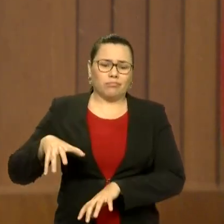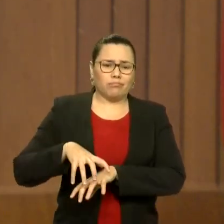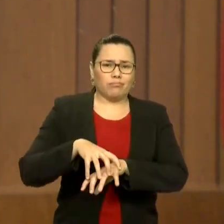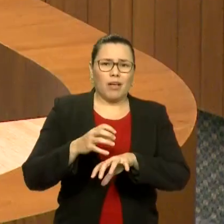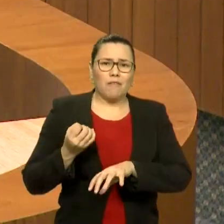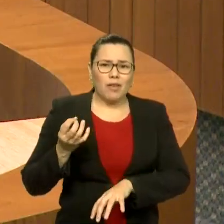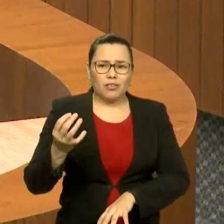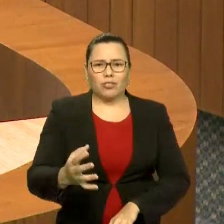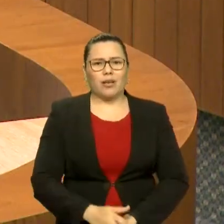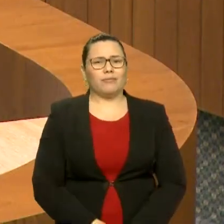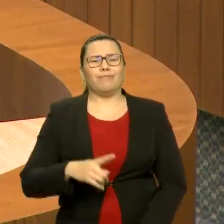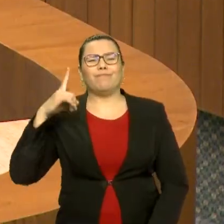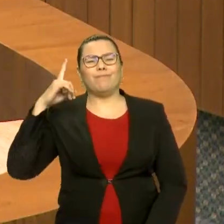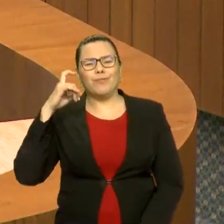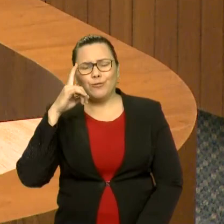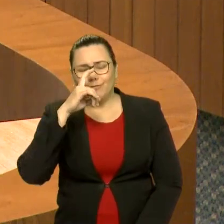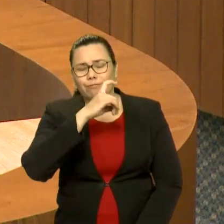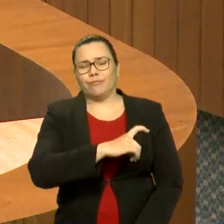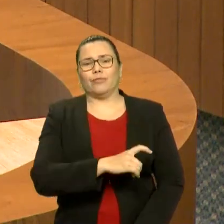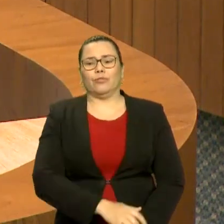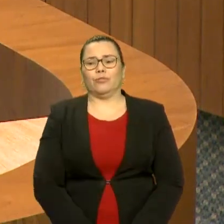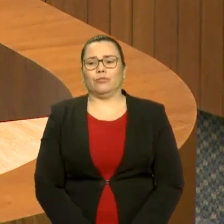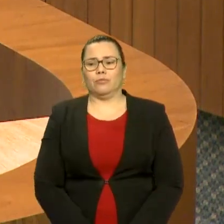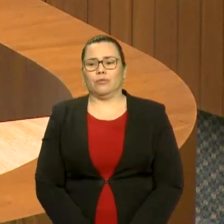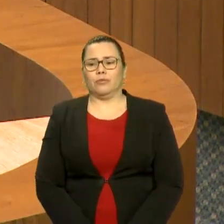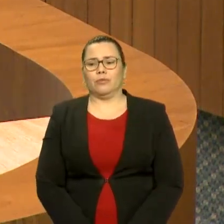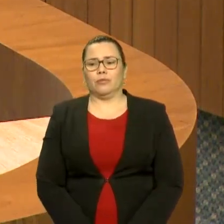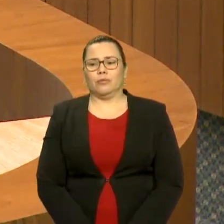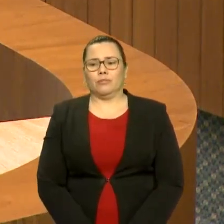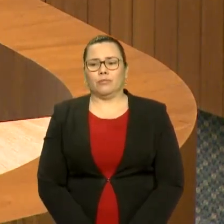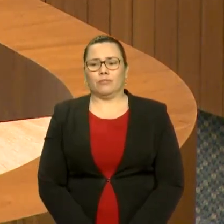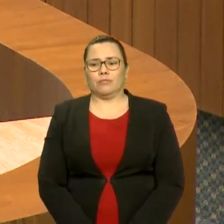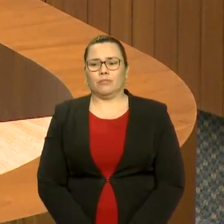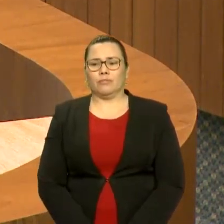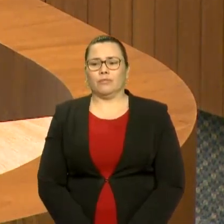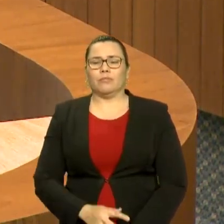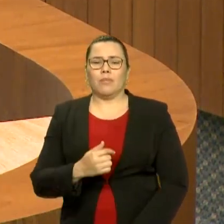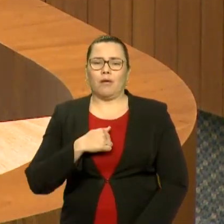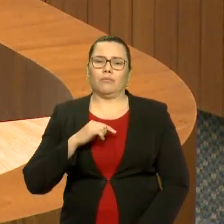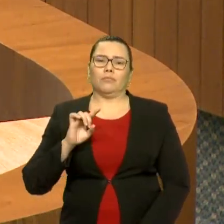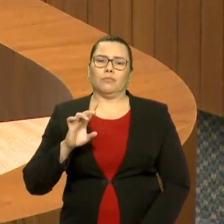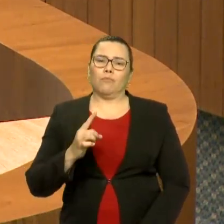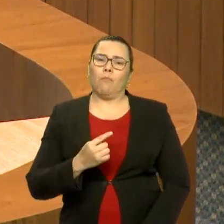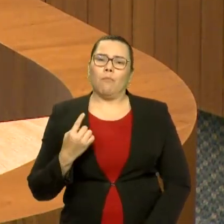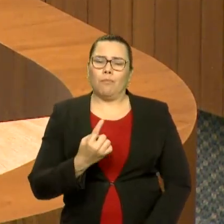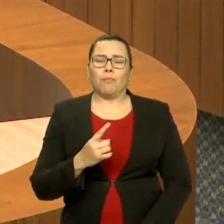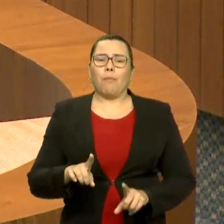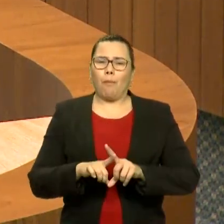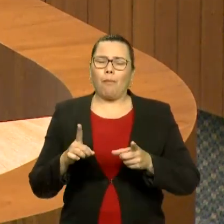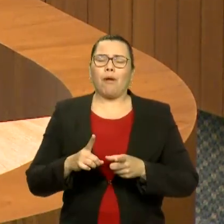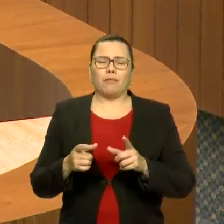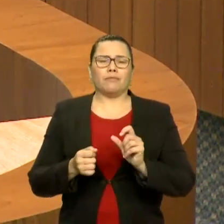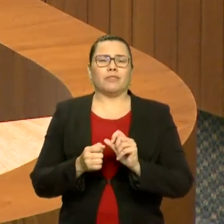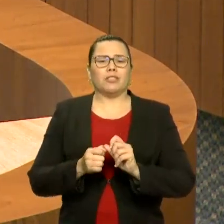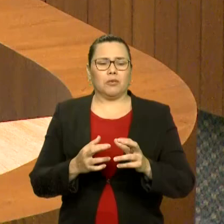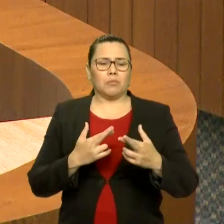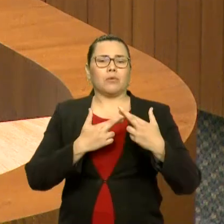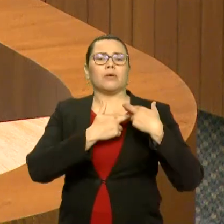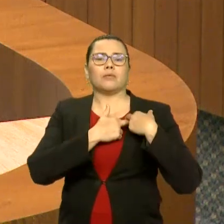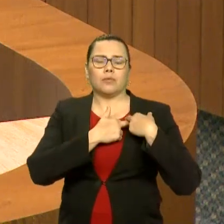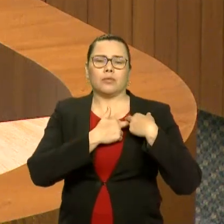com muita dificuldade, com alimentação, com combustível, mas fazia isso com muita responsabilidade, com muita